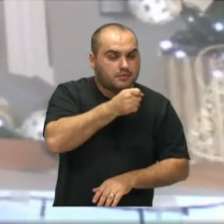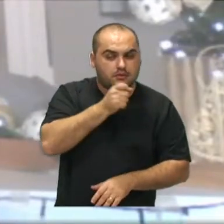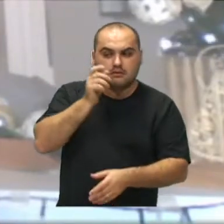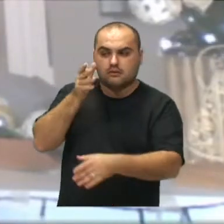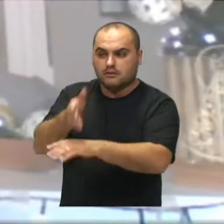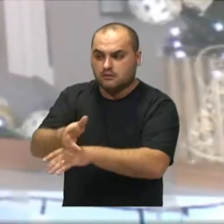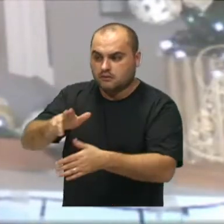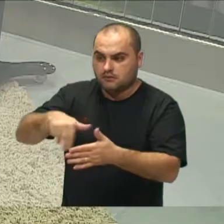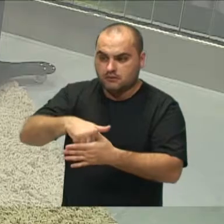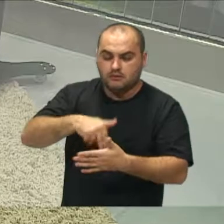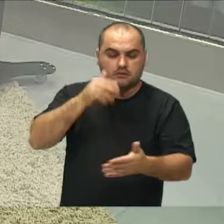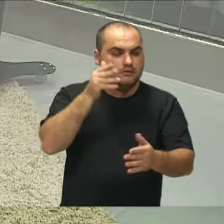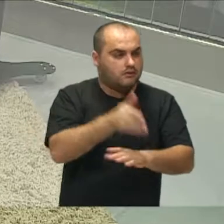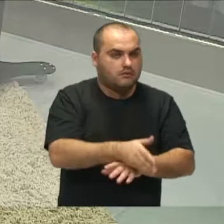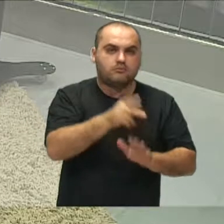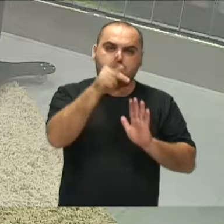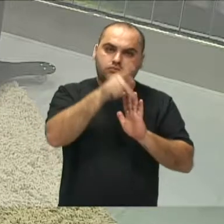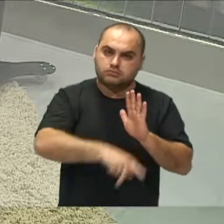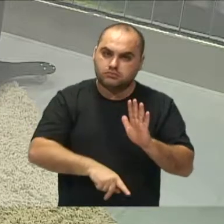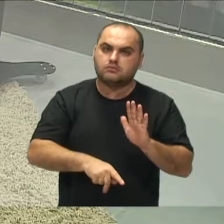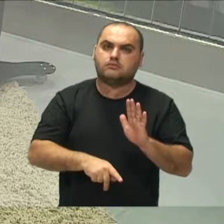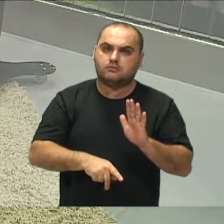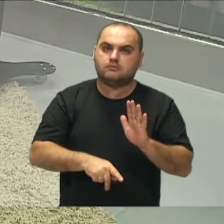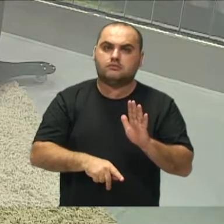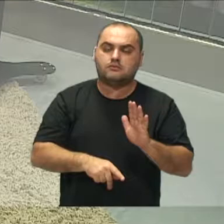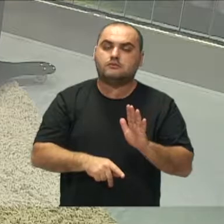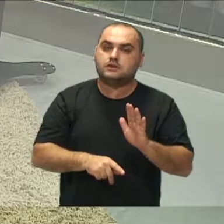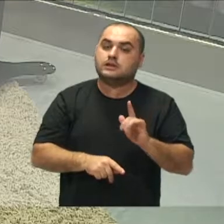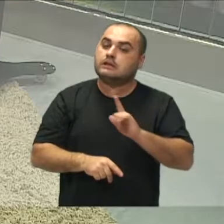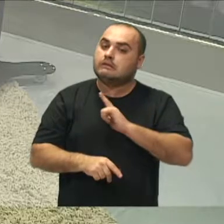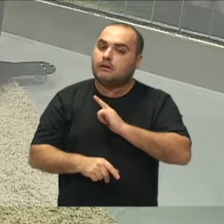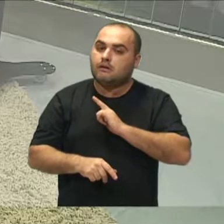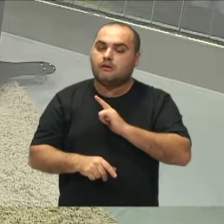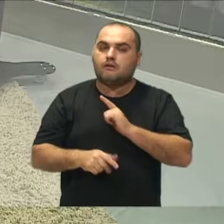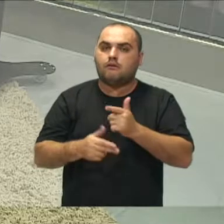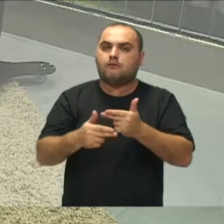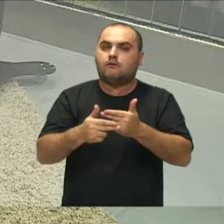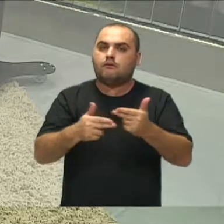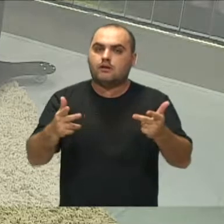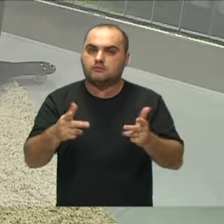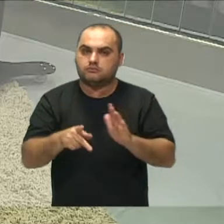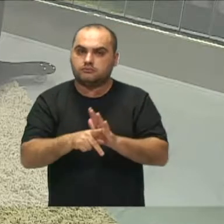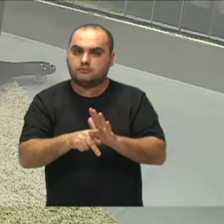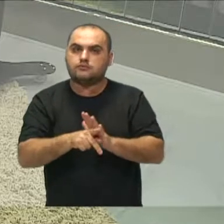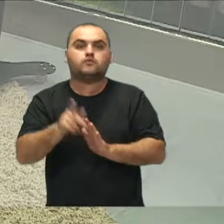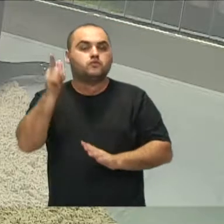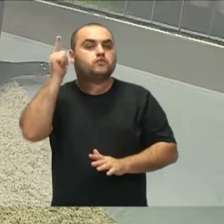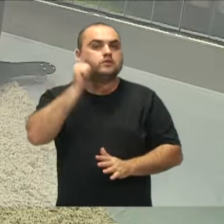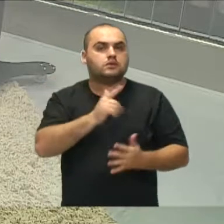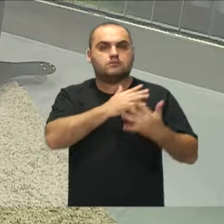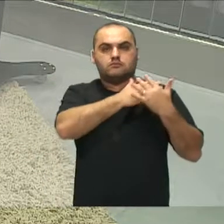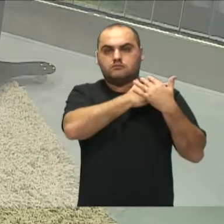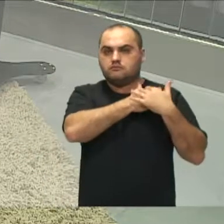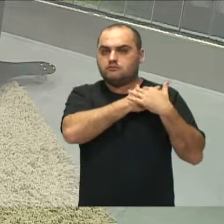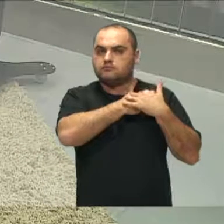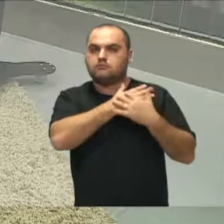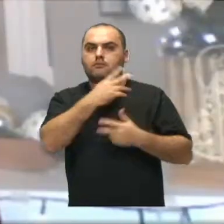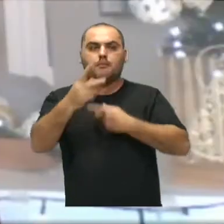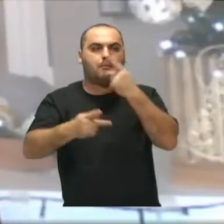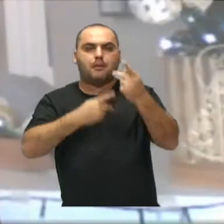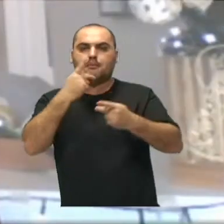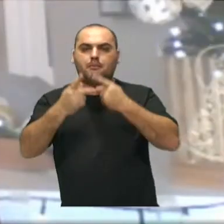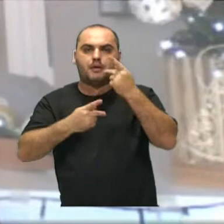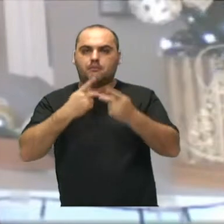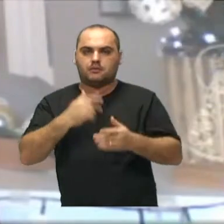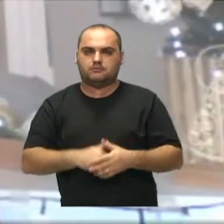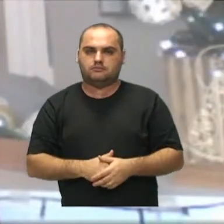tribuna, mais acesso a projetos, tu passa a ter um título para poder falar com fundamento com outras pessoas, né?